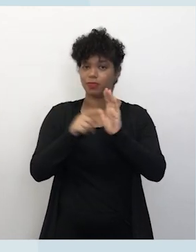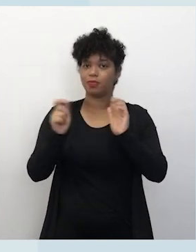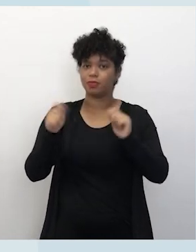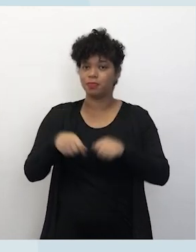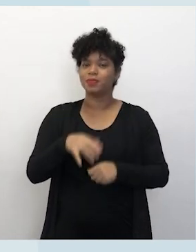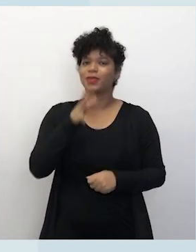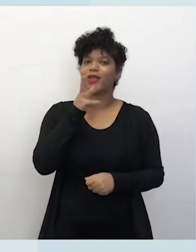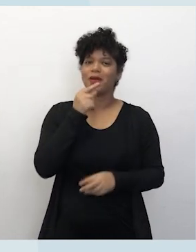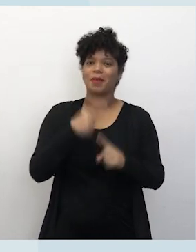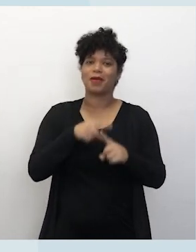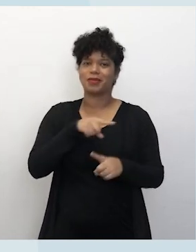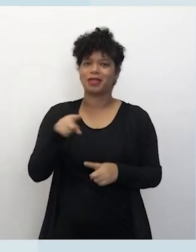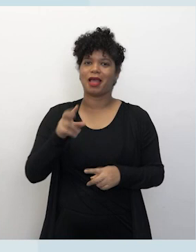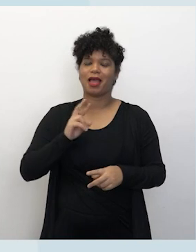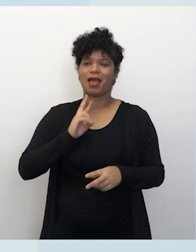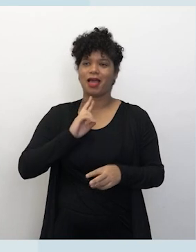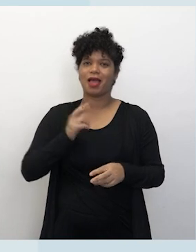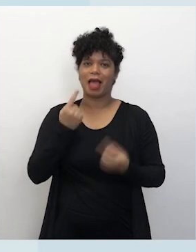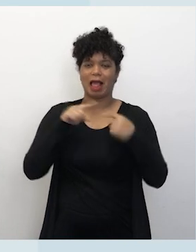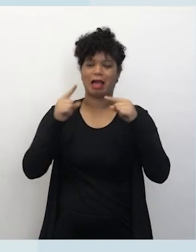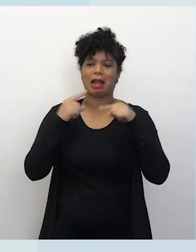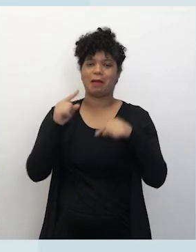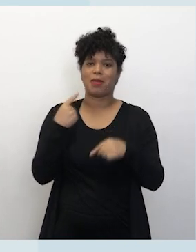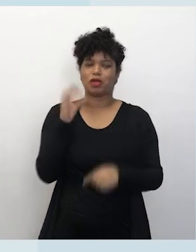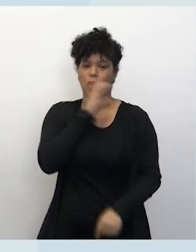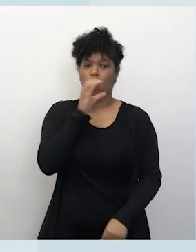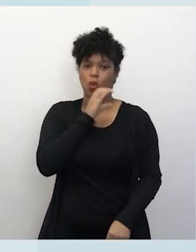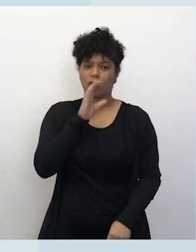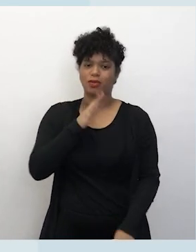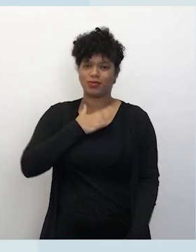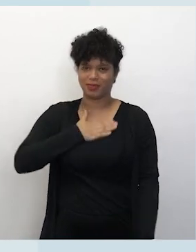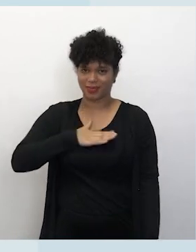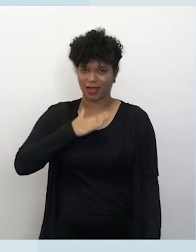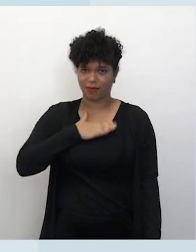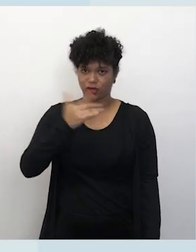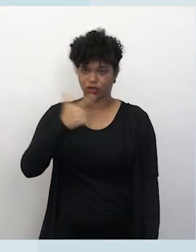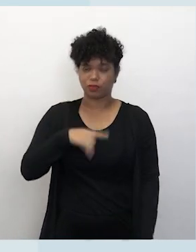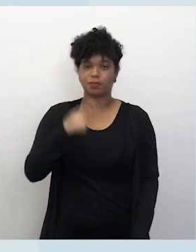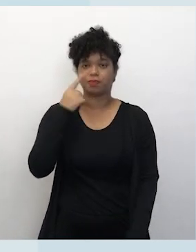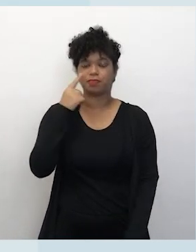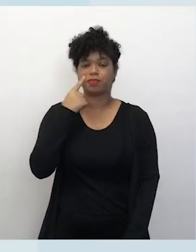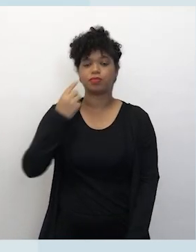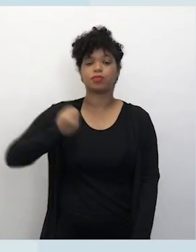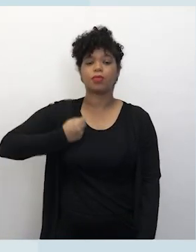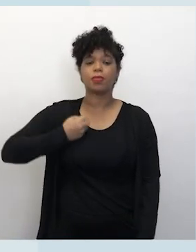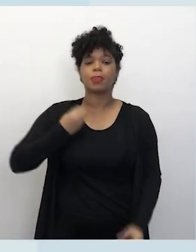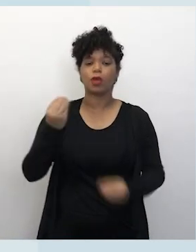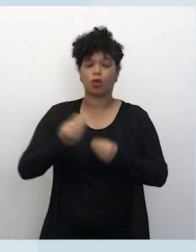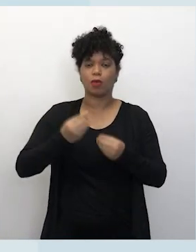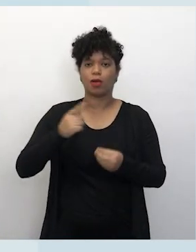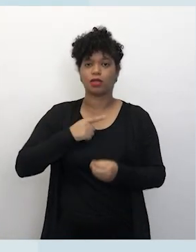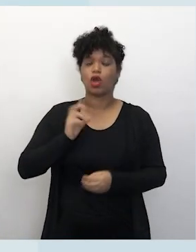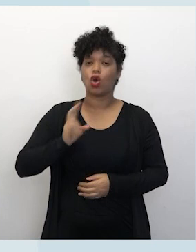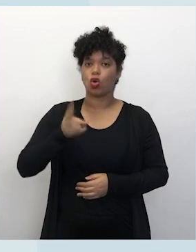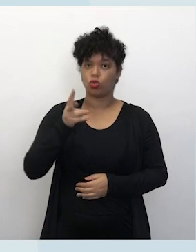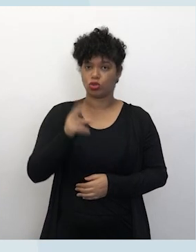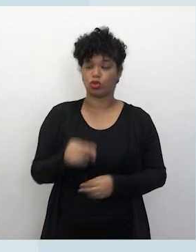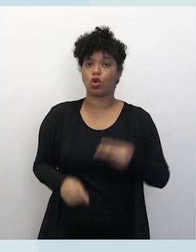pessoal estava reclamando que a gente está correndo, né? Tá? Então, o que acontece? Numericamente, o que a gente tem aí? Vamos manter, olha